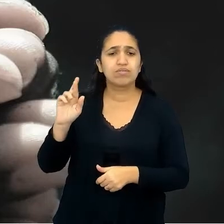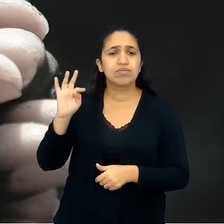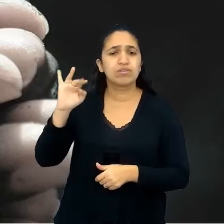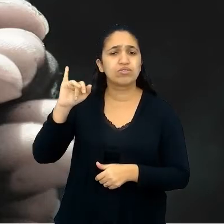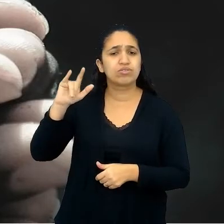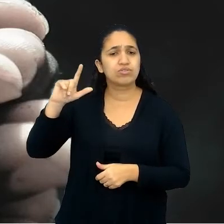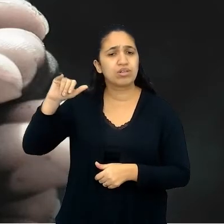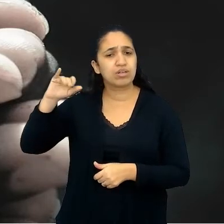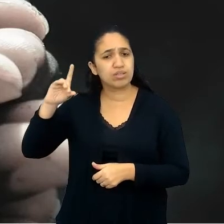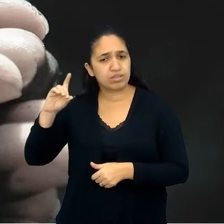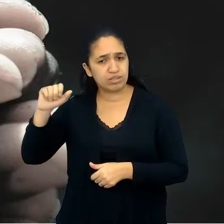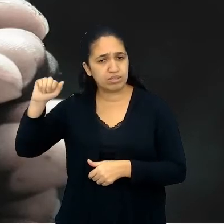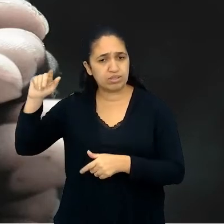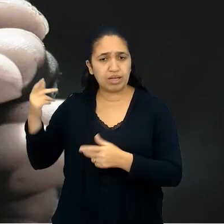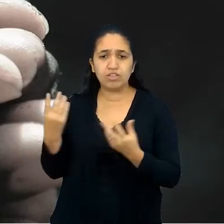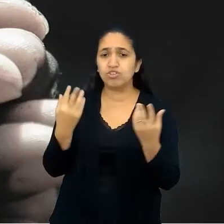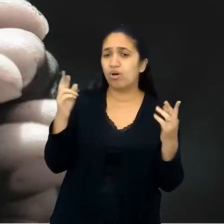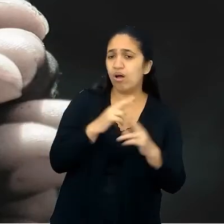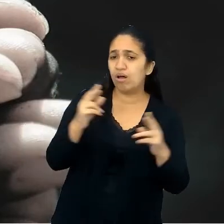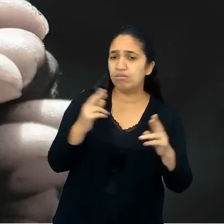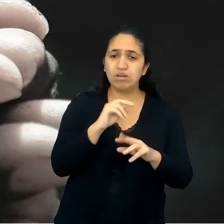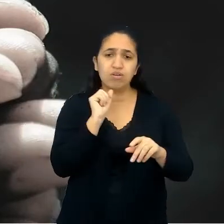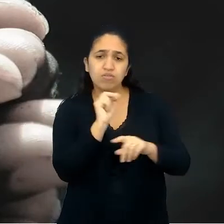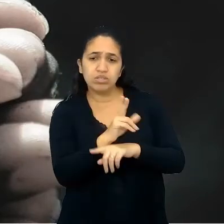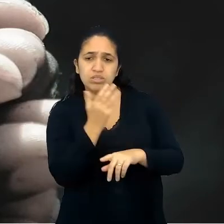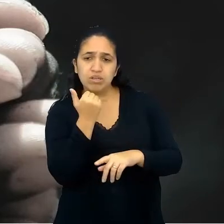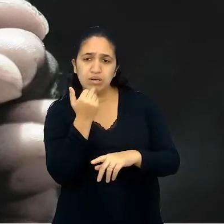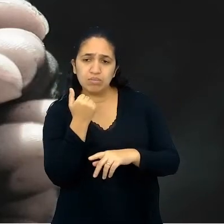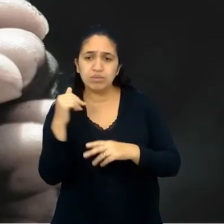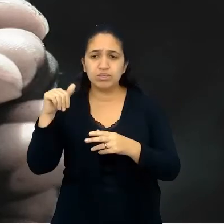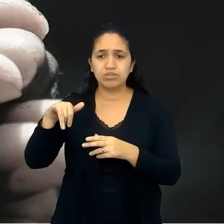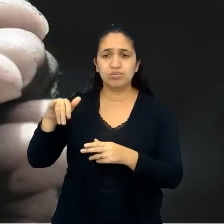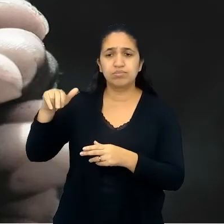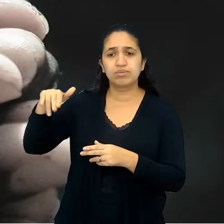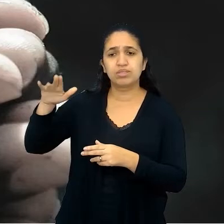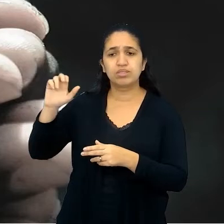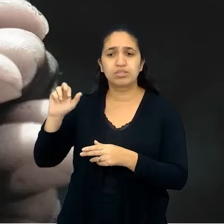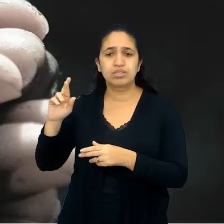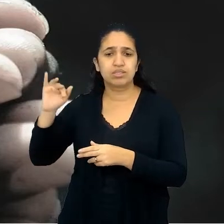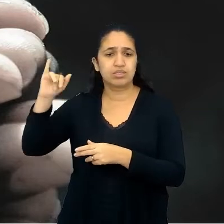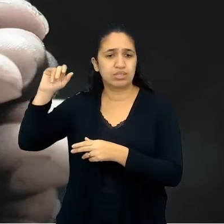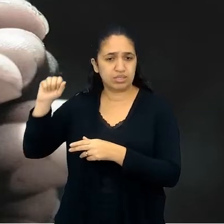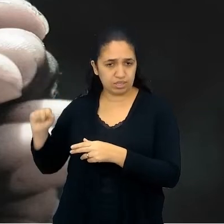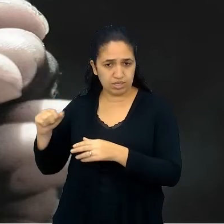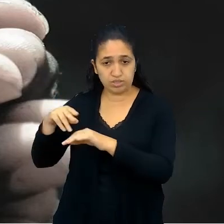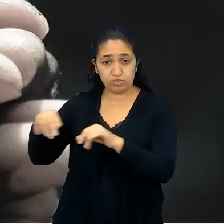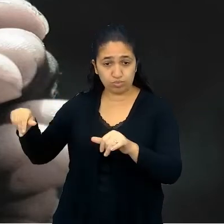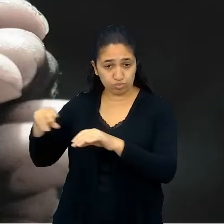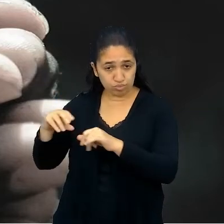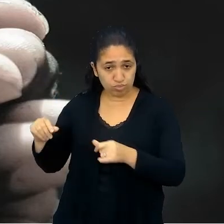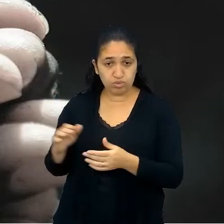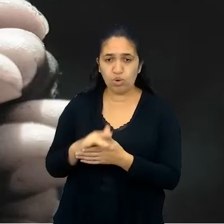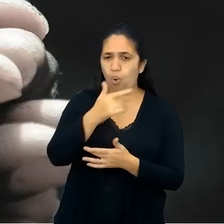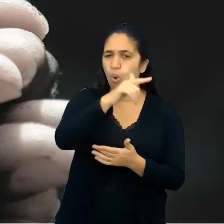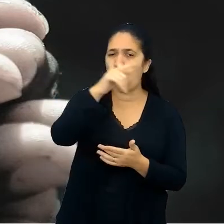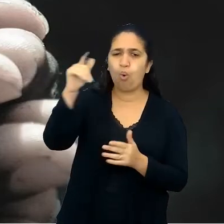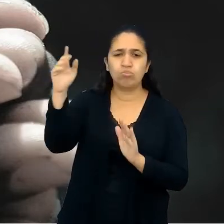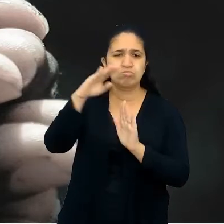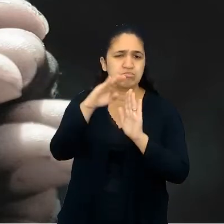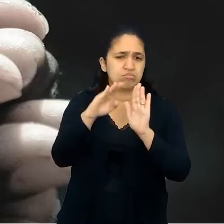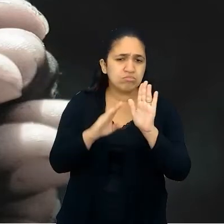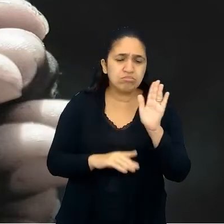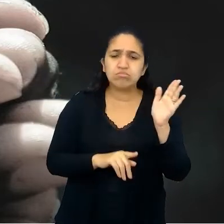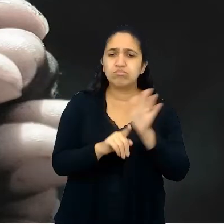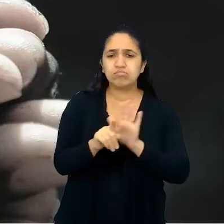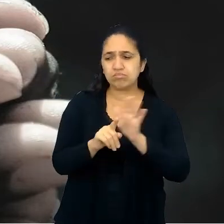qual é a relação entre as vitaminas dos alimentos e os minerais presentes no solo, né? E outras questões aí,